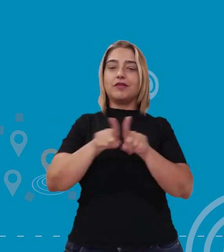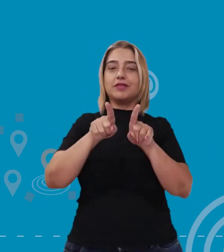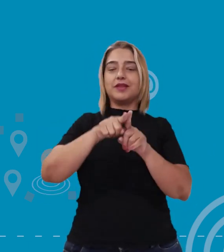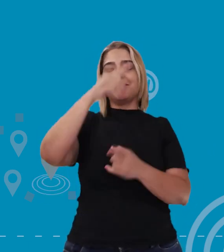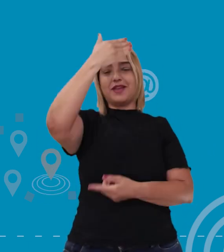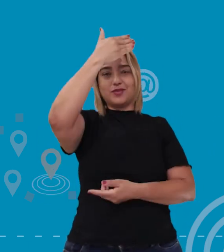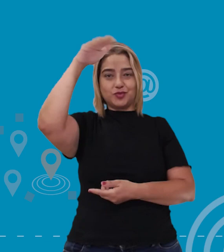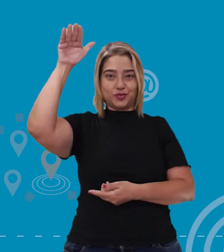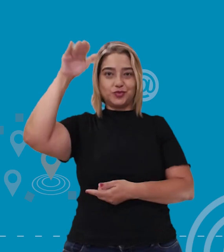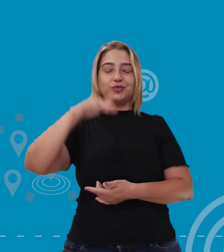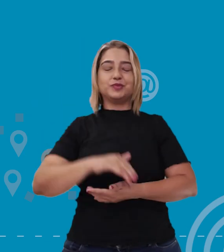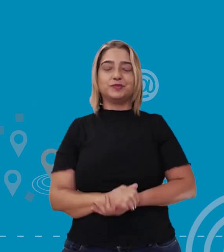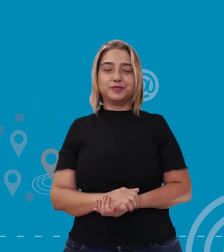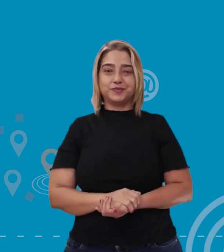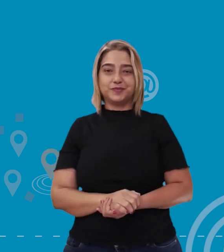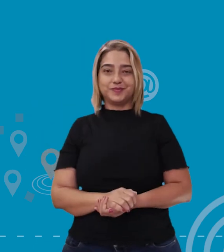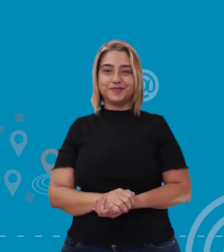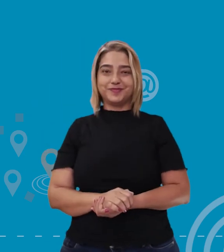adultos.